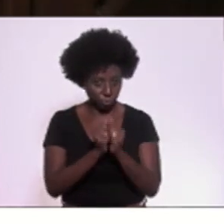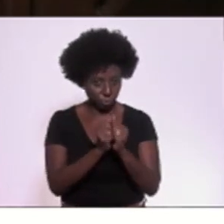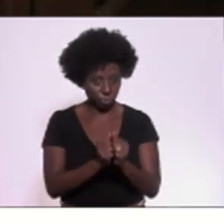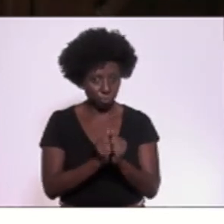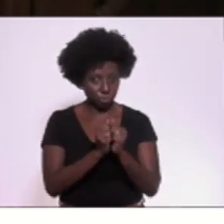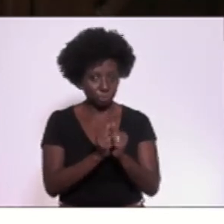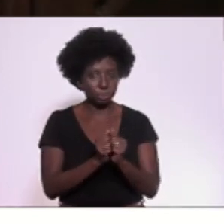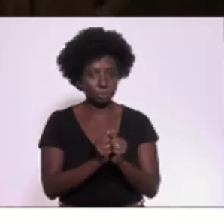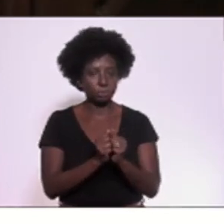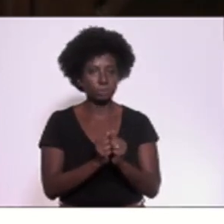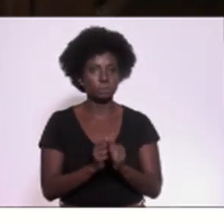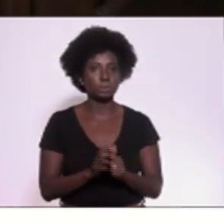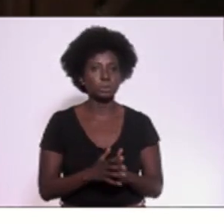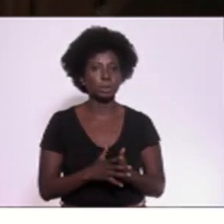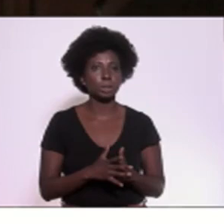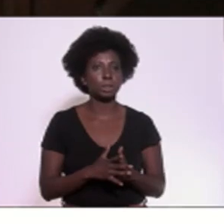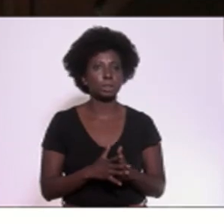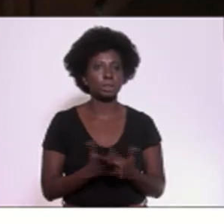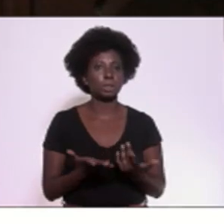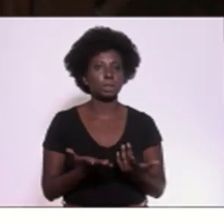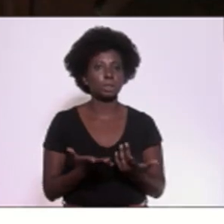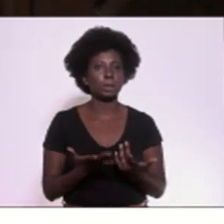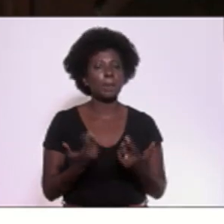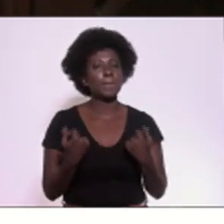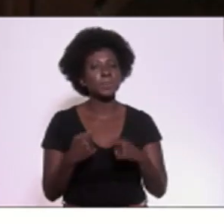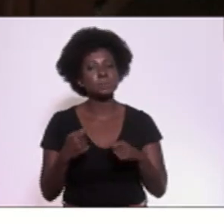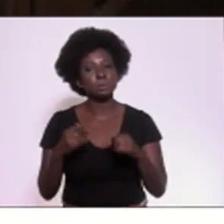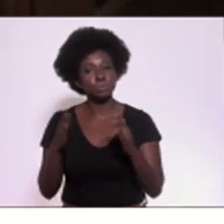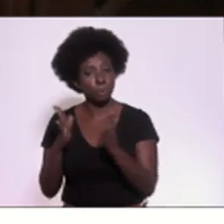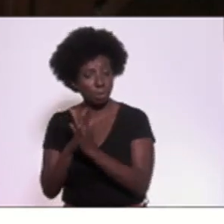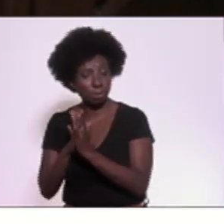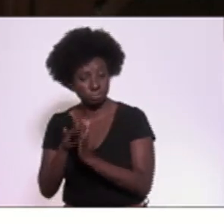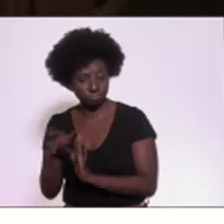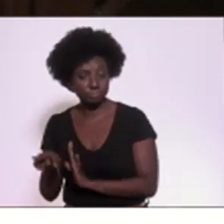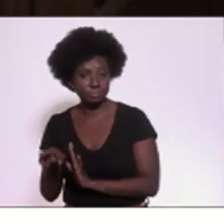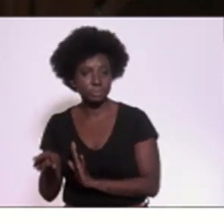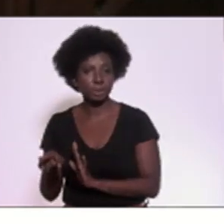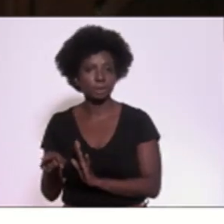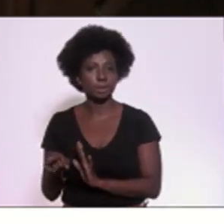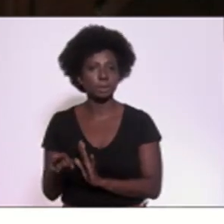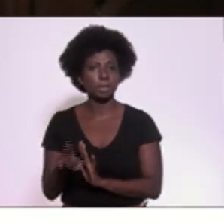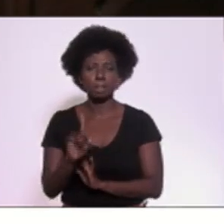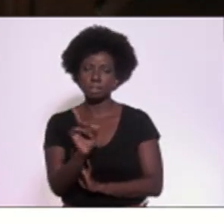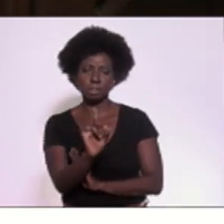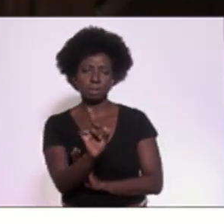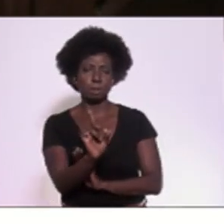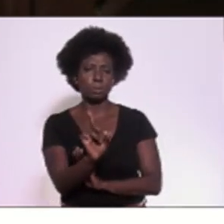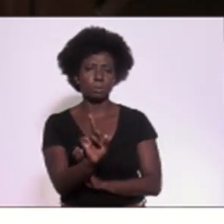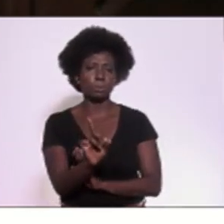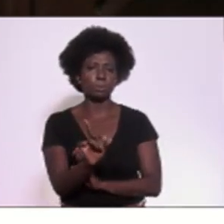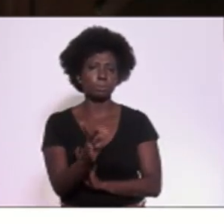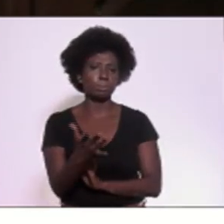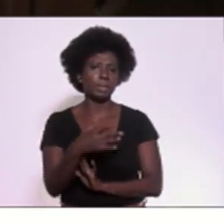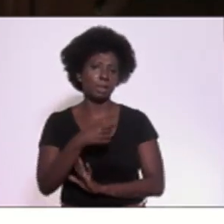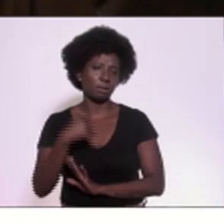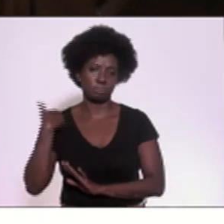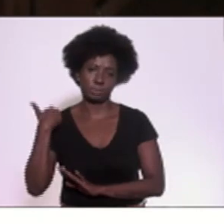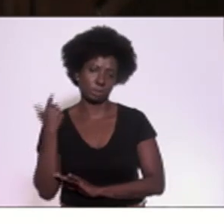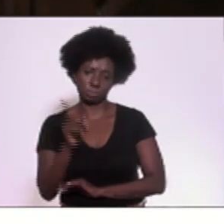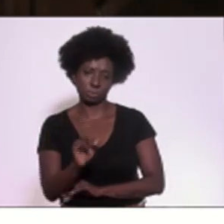Comissão de Cultura, uma oração a ele, não pela sua